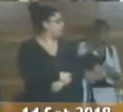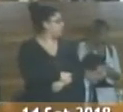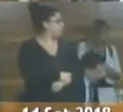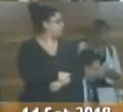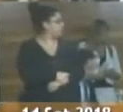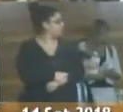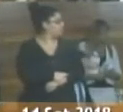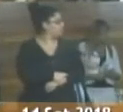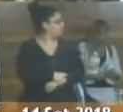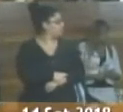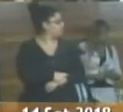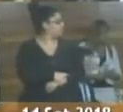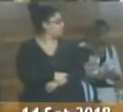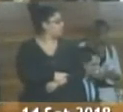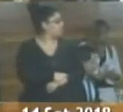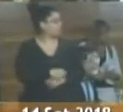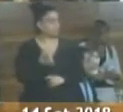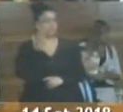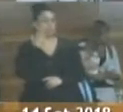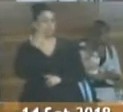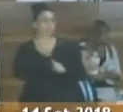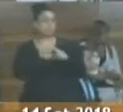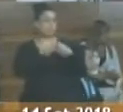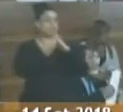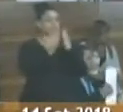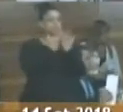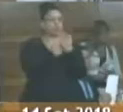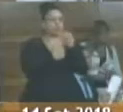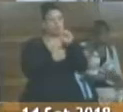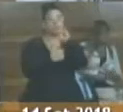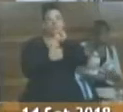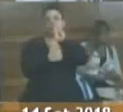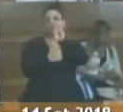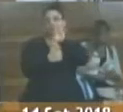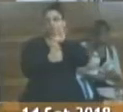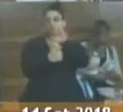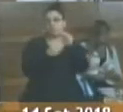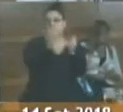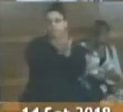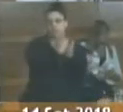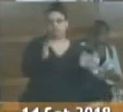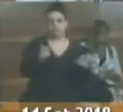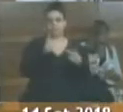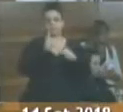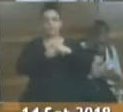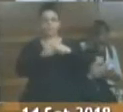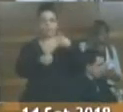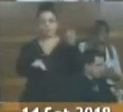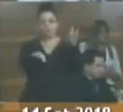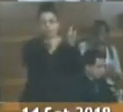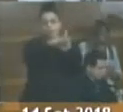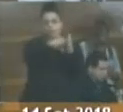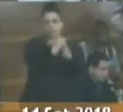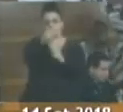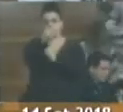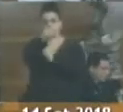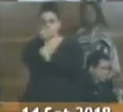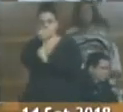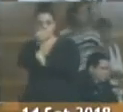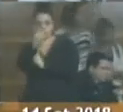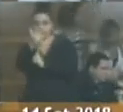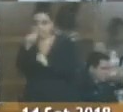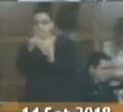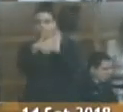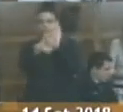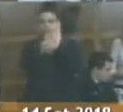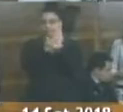Queremos saber por que o colégio de Darueira acabou. Queremos saber por que o cais de Palmas não é legalizado e nós fazemos reivindicação